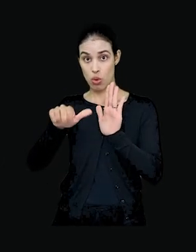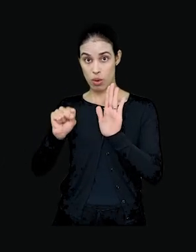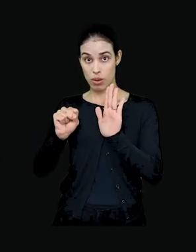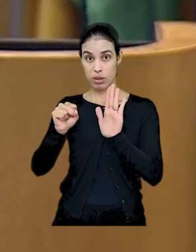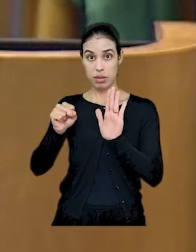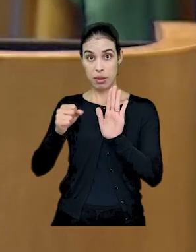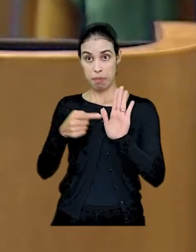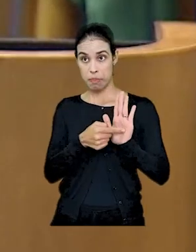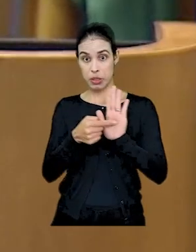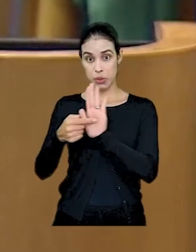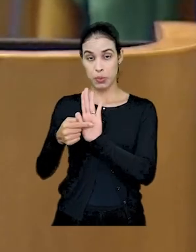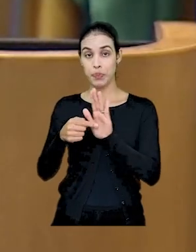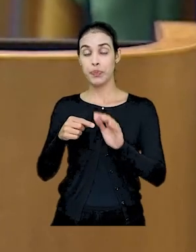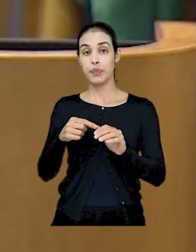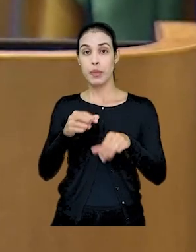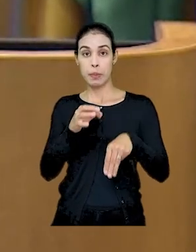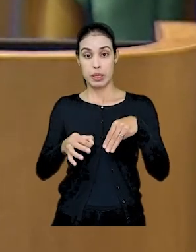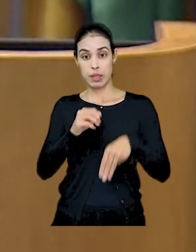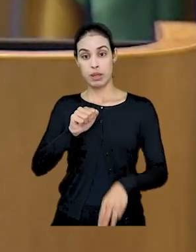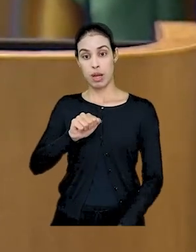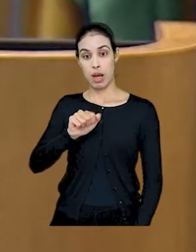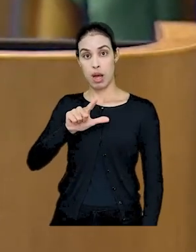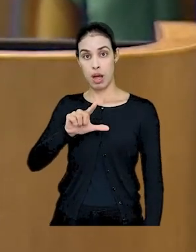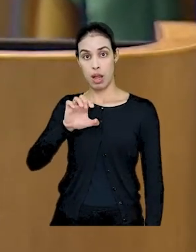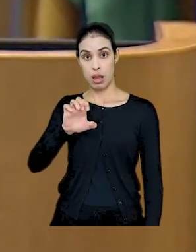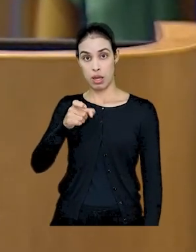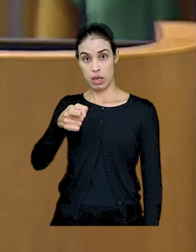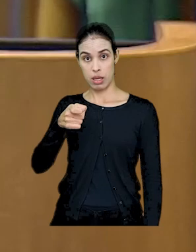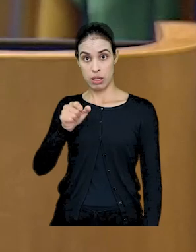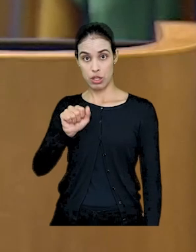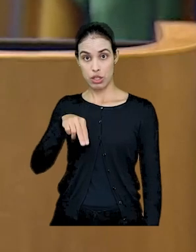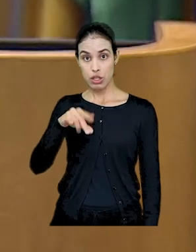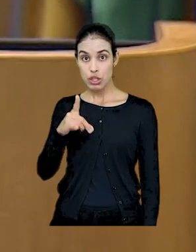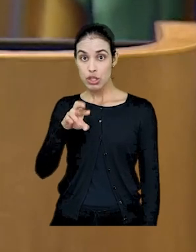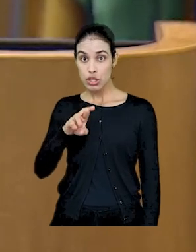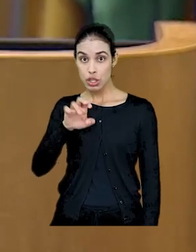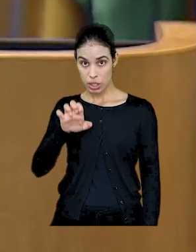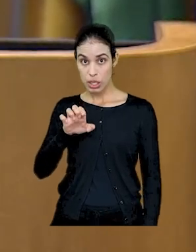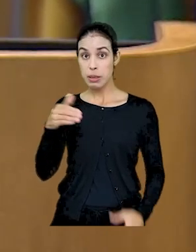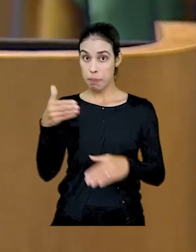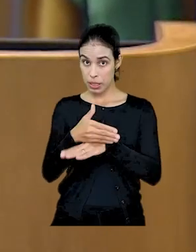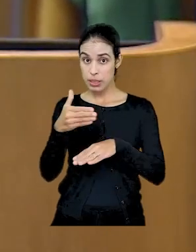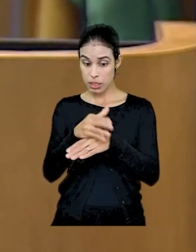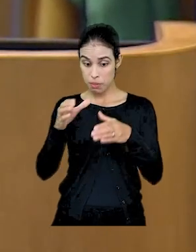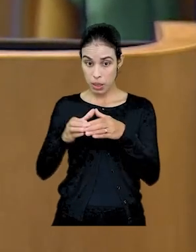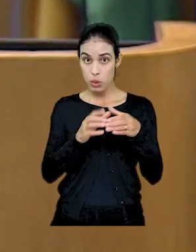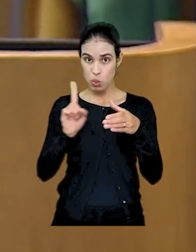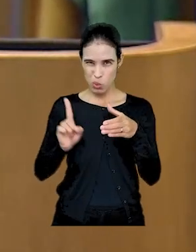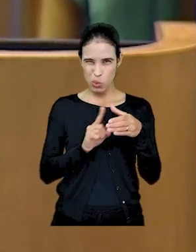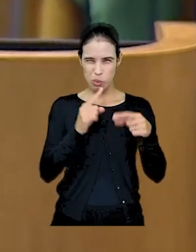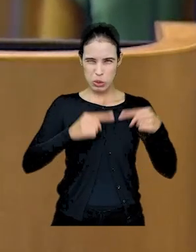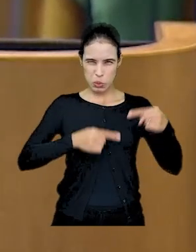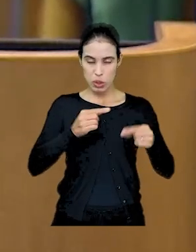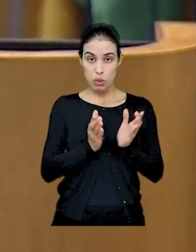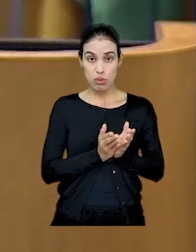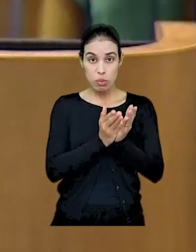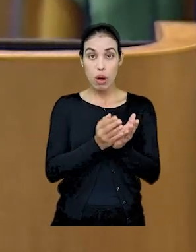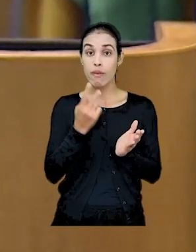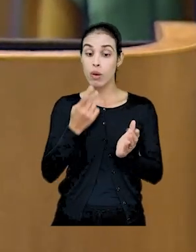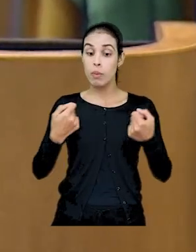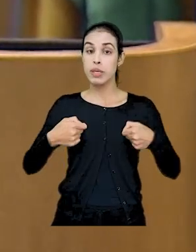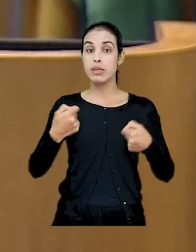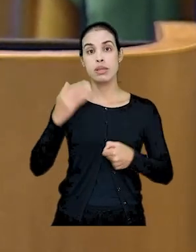constante o ministro do TST Alexandre Ramos que integra a comissão de portos reforçou que é necessário entender o